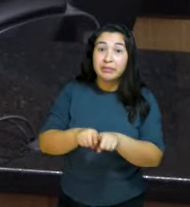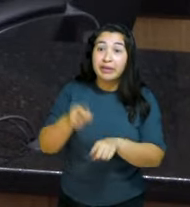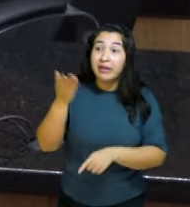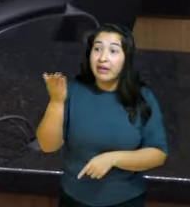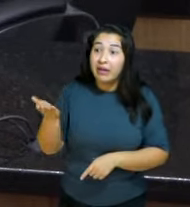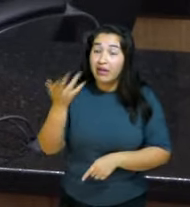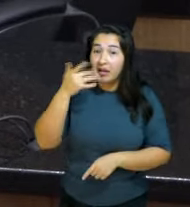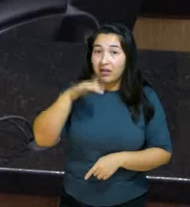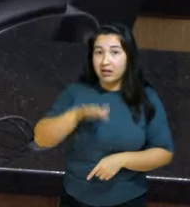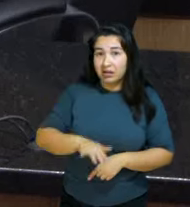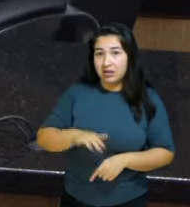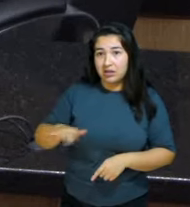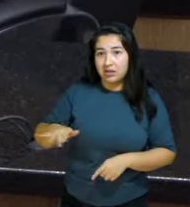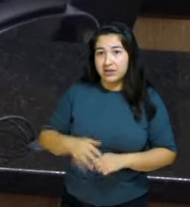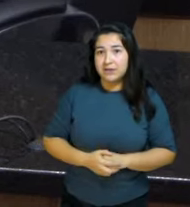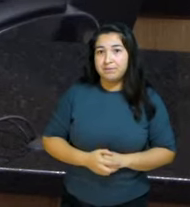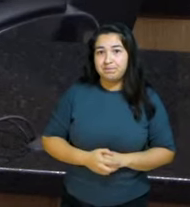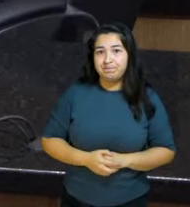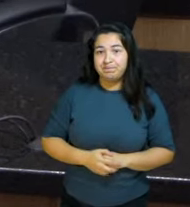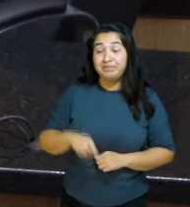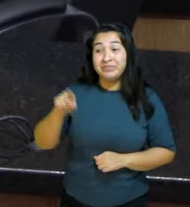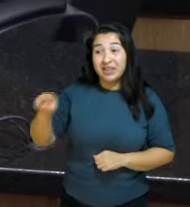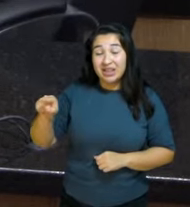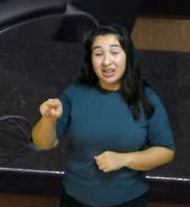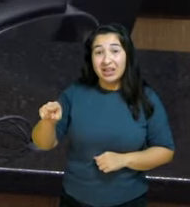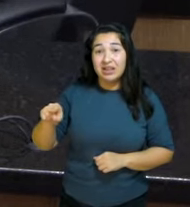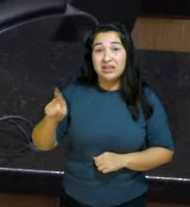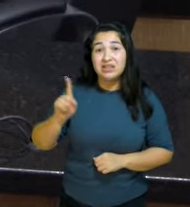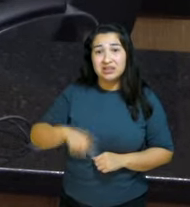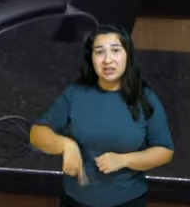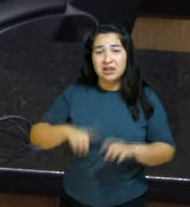Dos nossos deficientes intelectuais, que